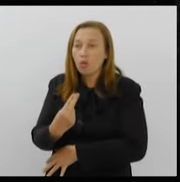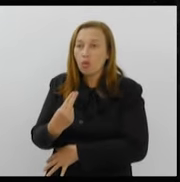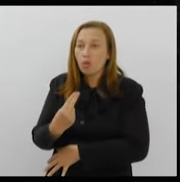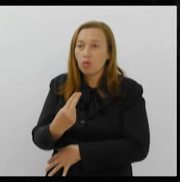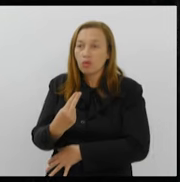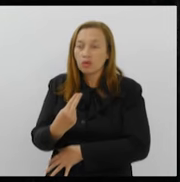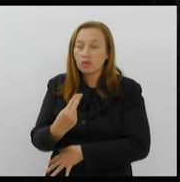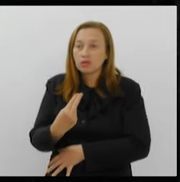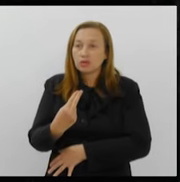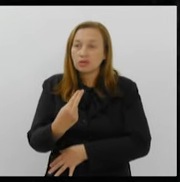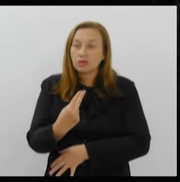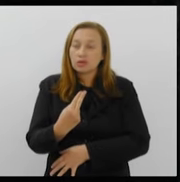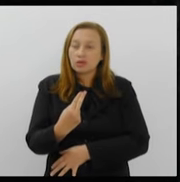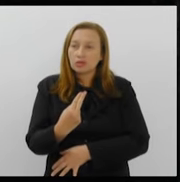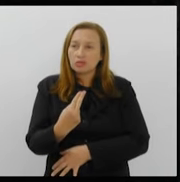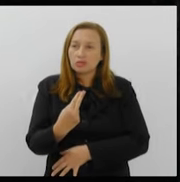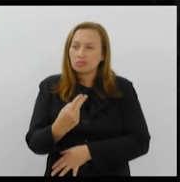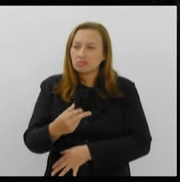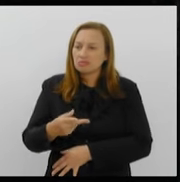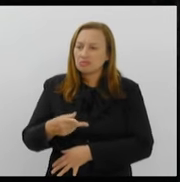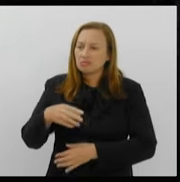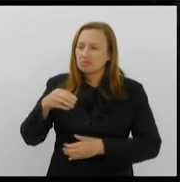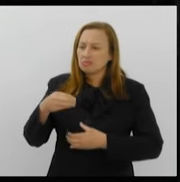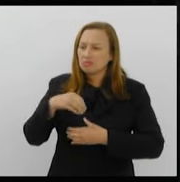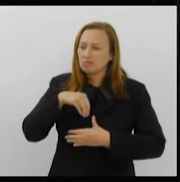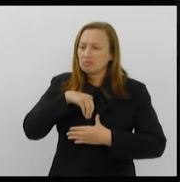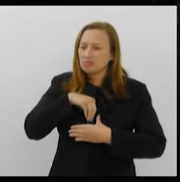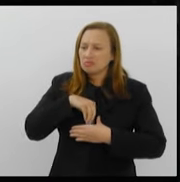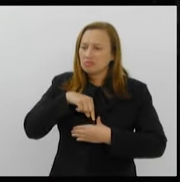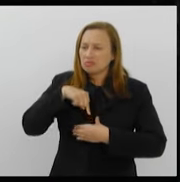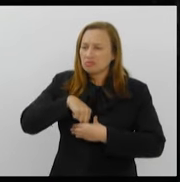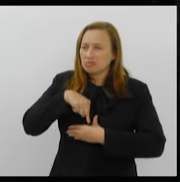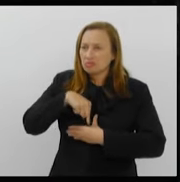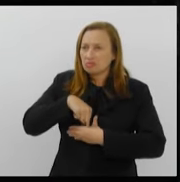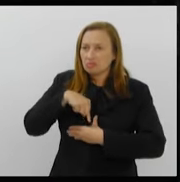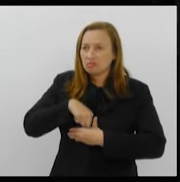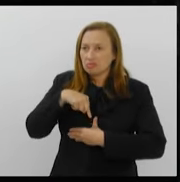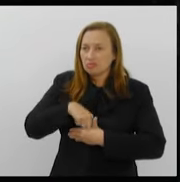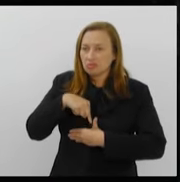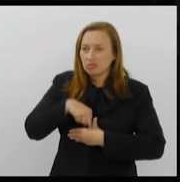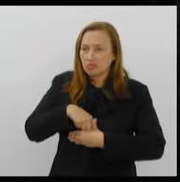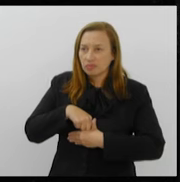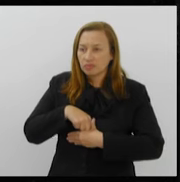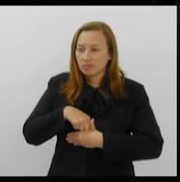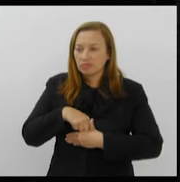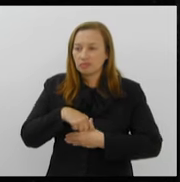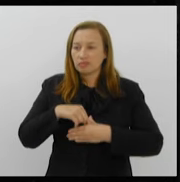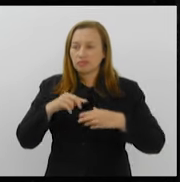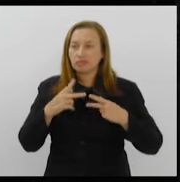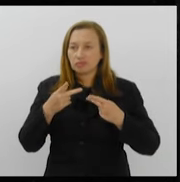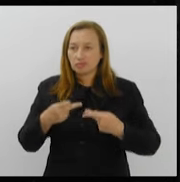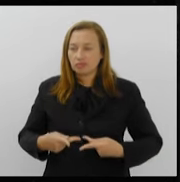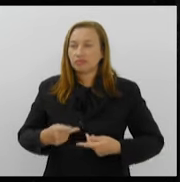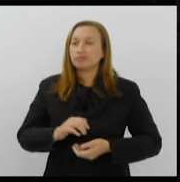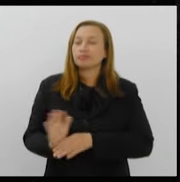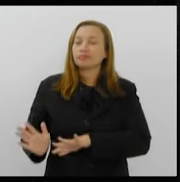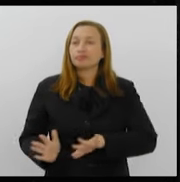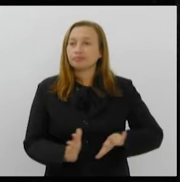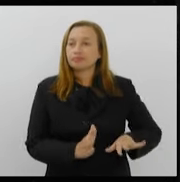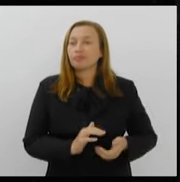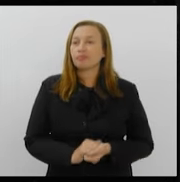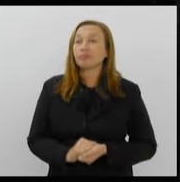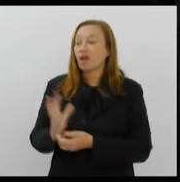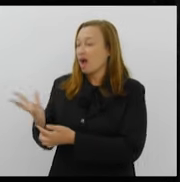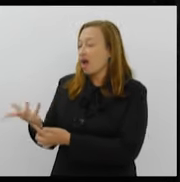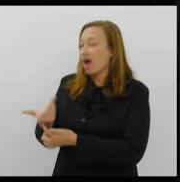a subjetividade humana, de acordo com o dicionário de Wessels. Veja, a